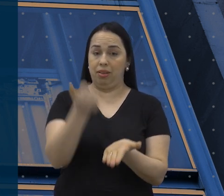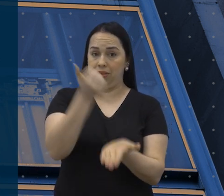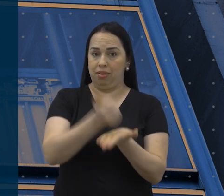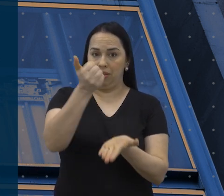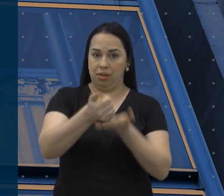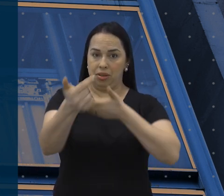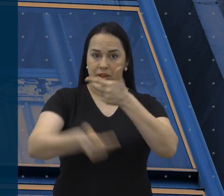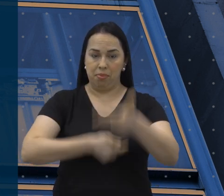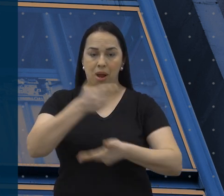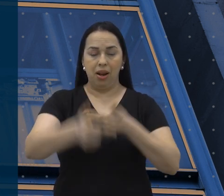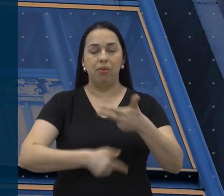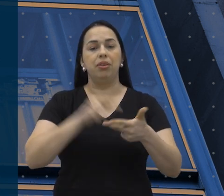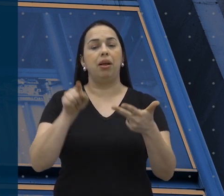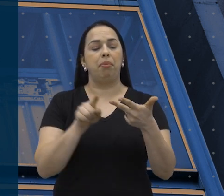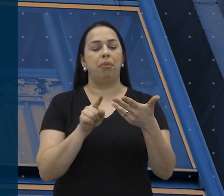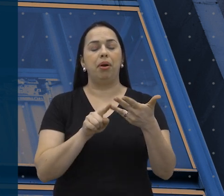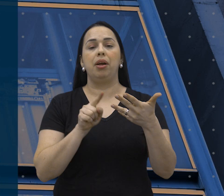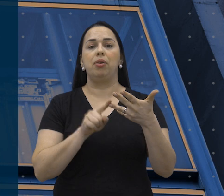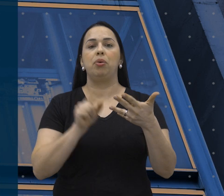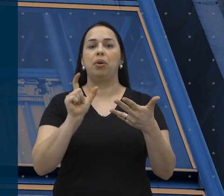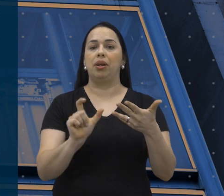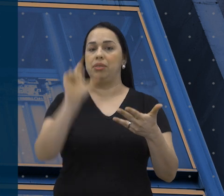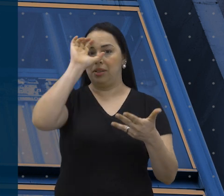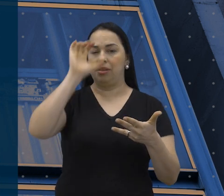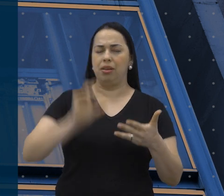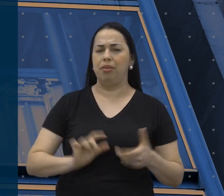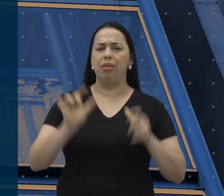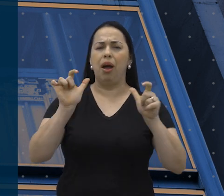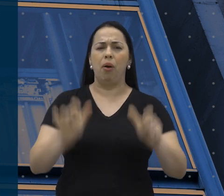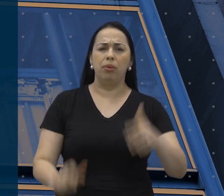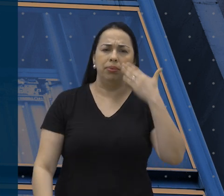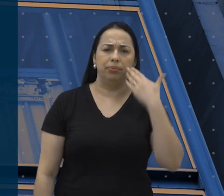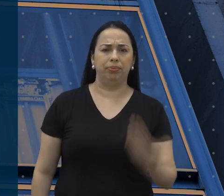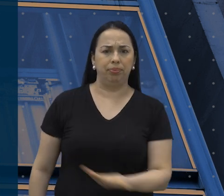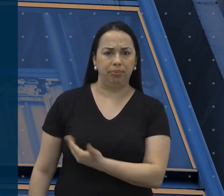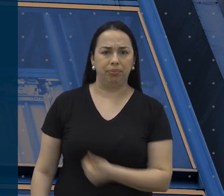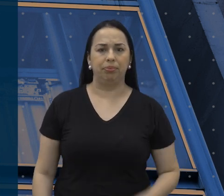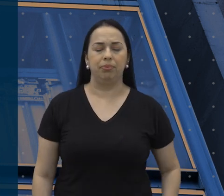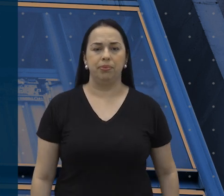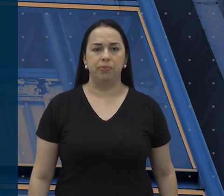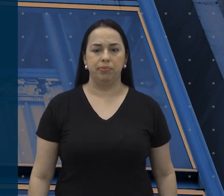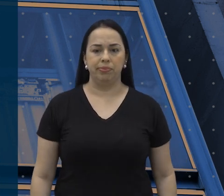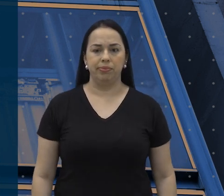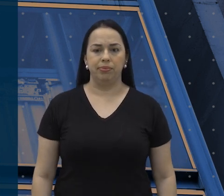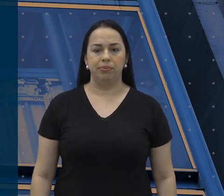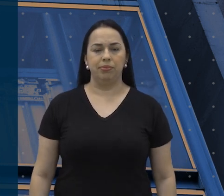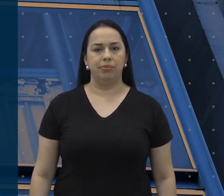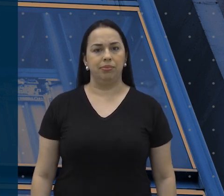O PAT fica na Praça Afonso Pena, número 175, no centro.